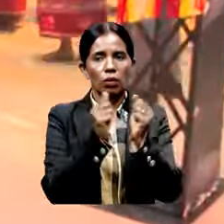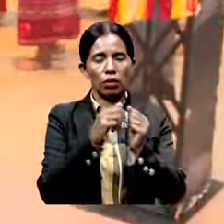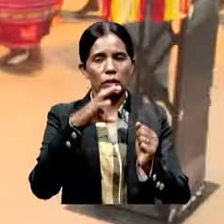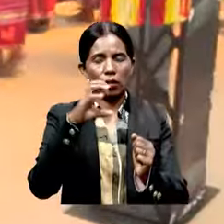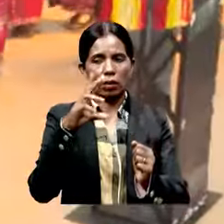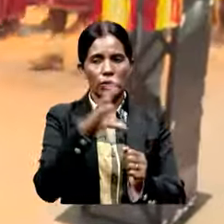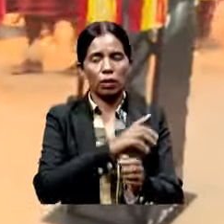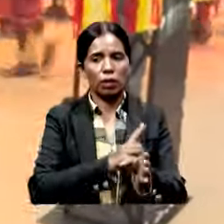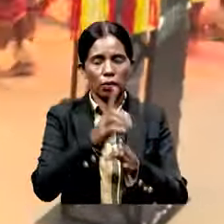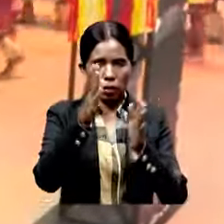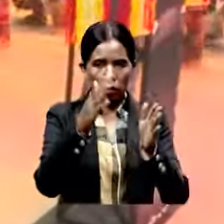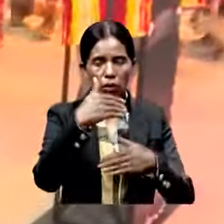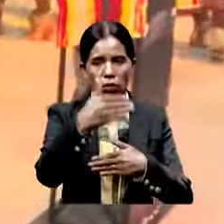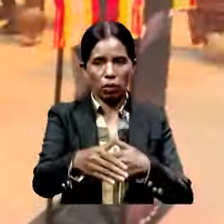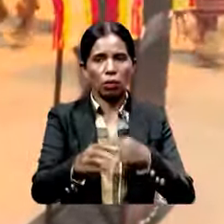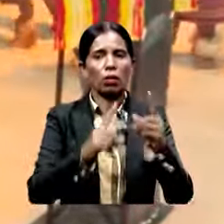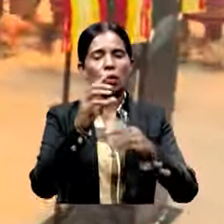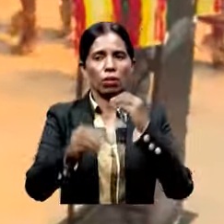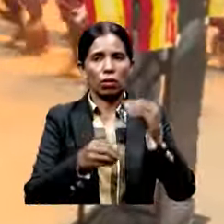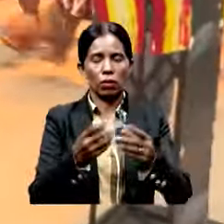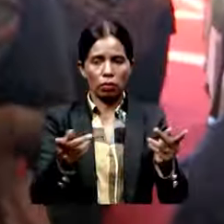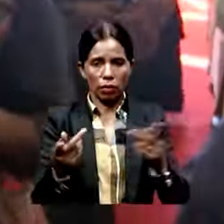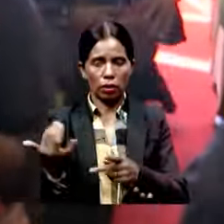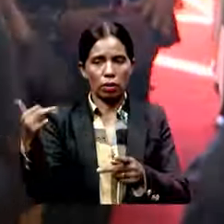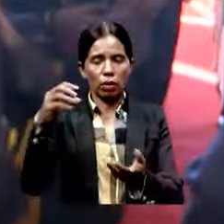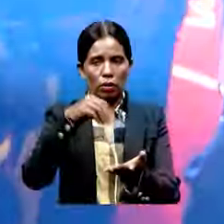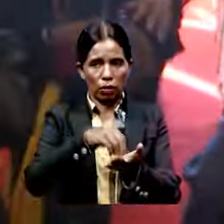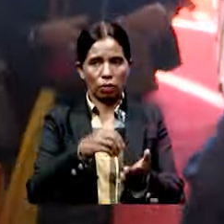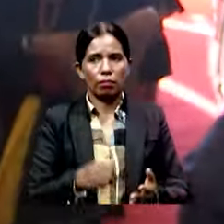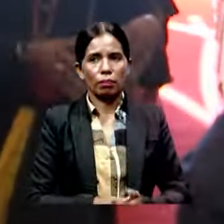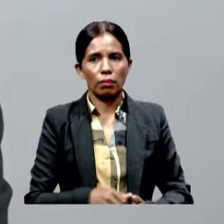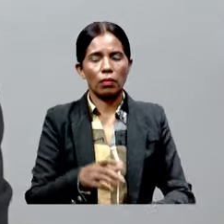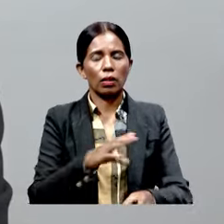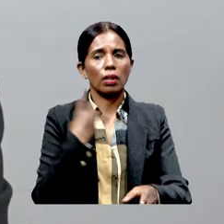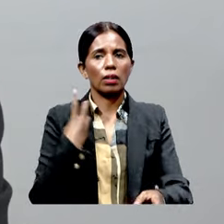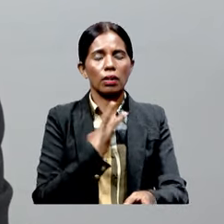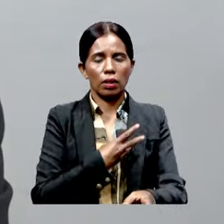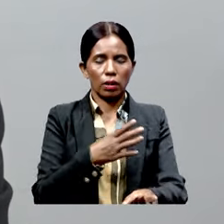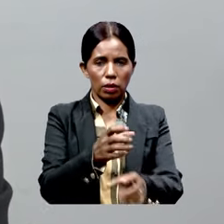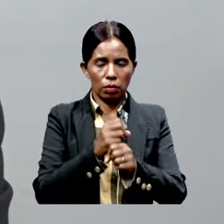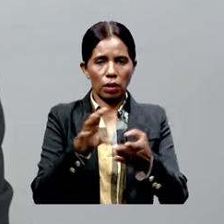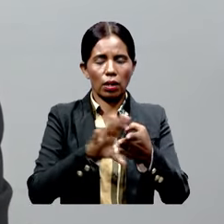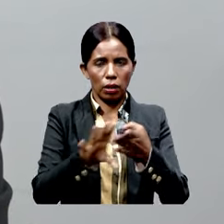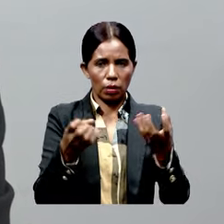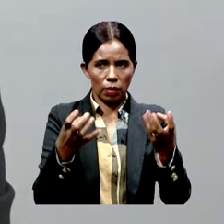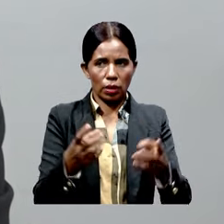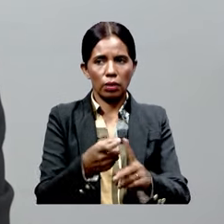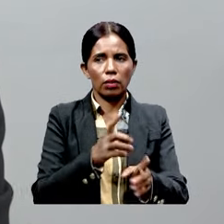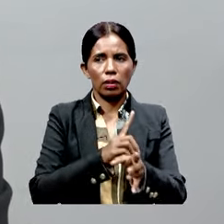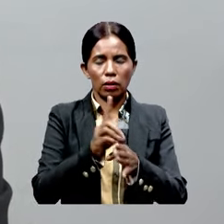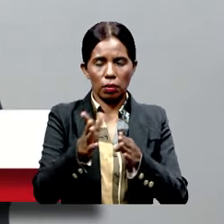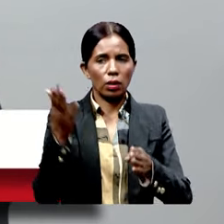a semana oin, onde qual é o conaba áreas deve Sira a tu investe. Eu sempre tenho pedido o Lumkira, deve que a semana coto,